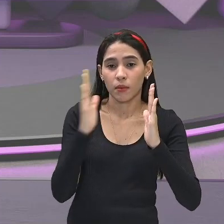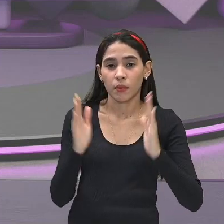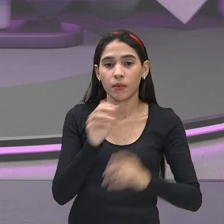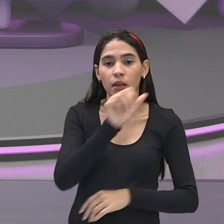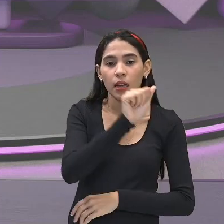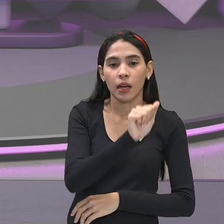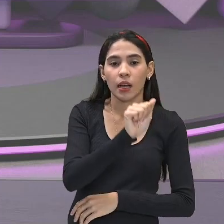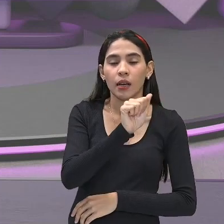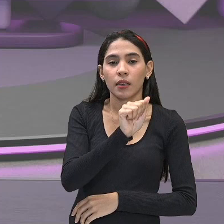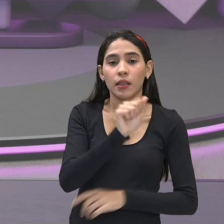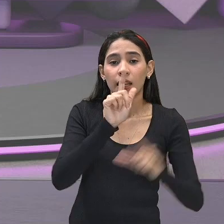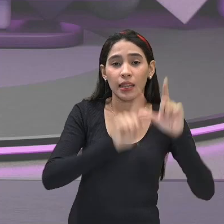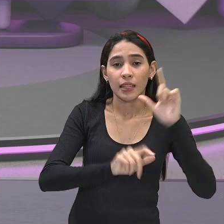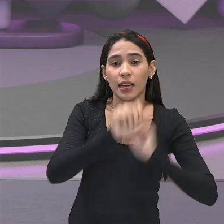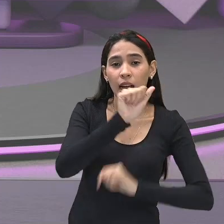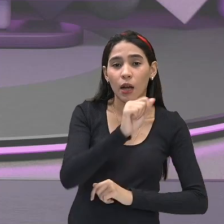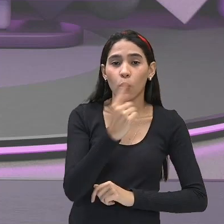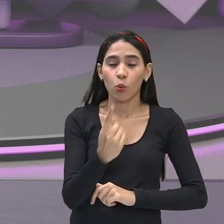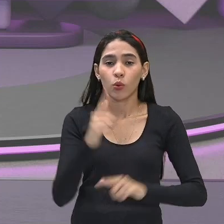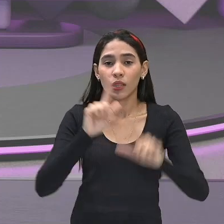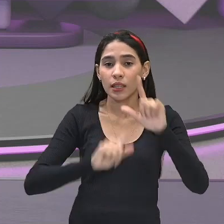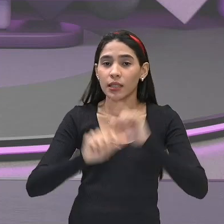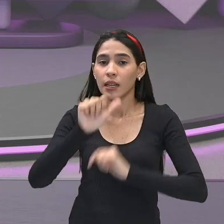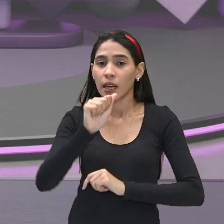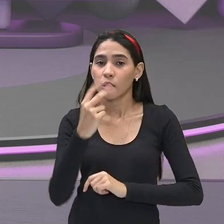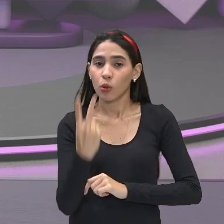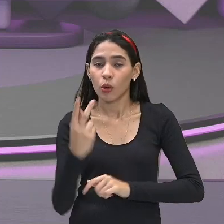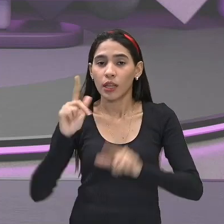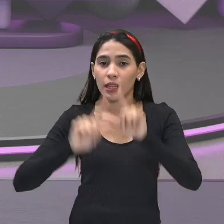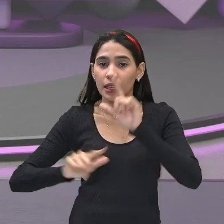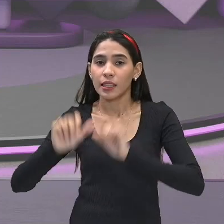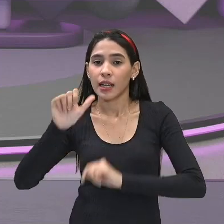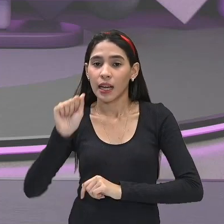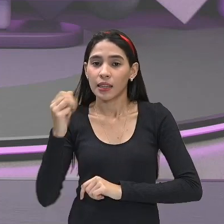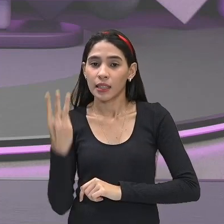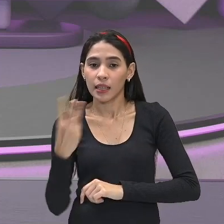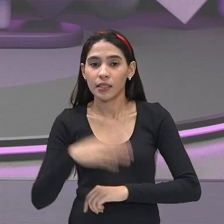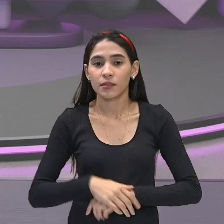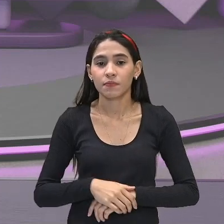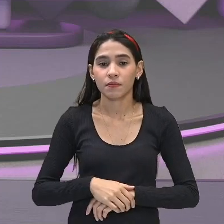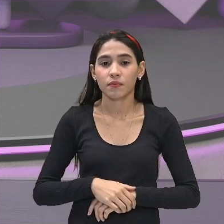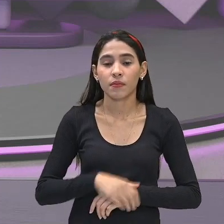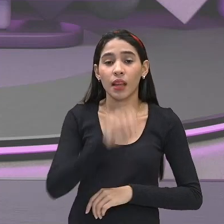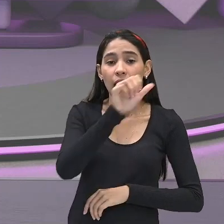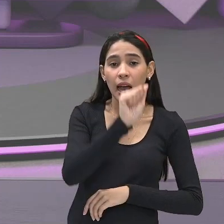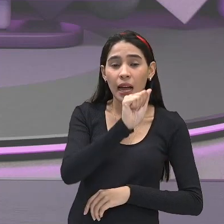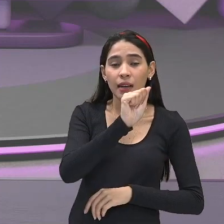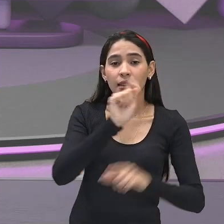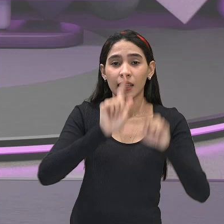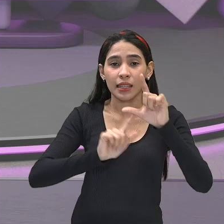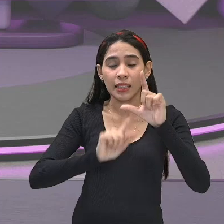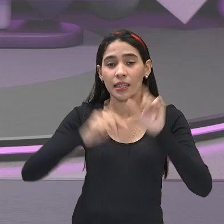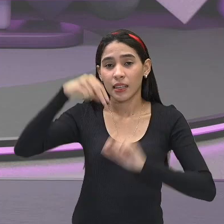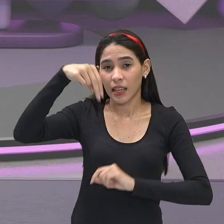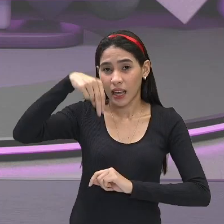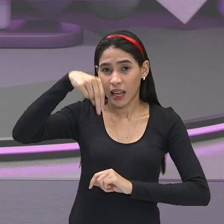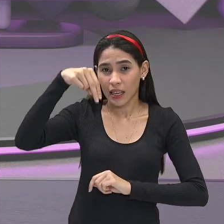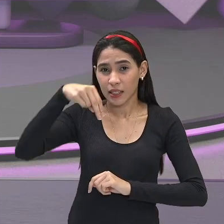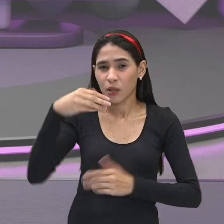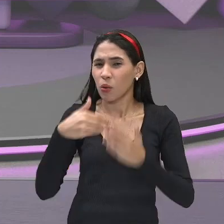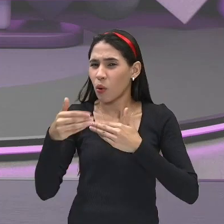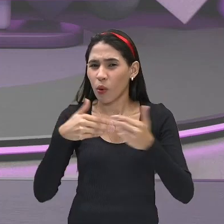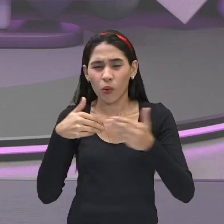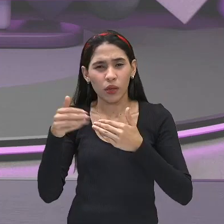A2, A3. Esse AN que ele se refere significa que pode ser qualquer número. Então começa ali